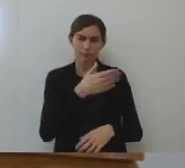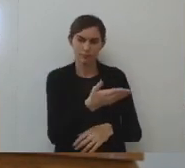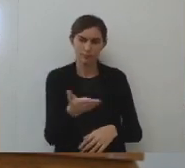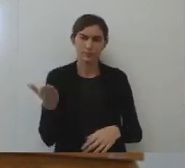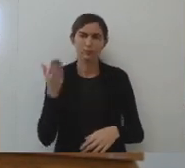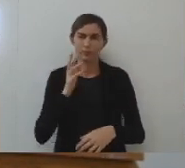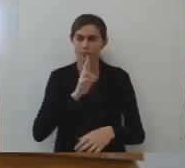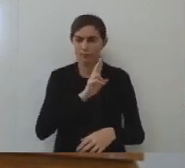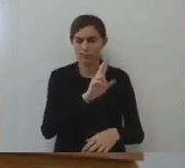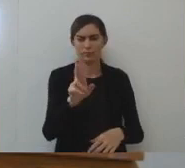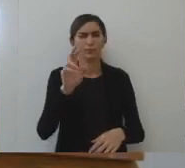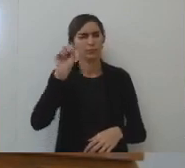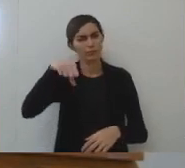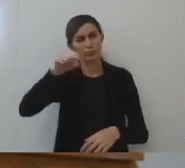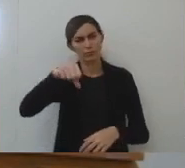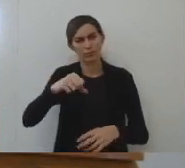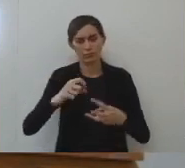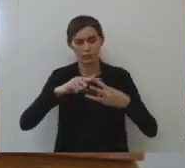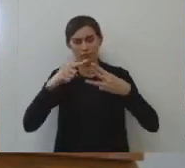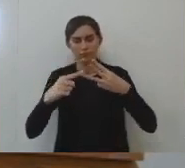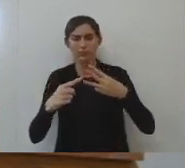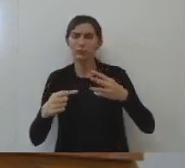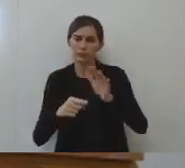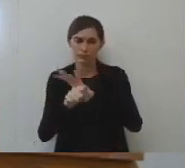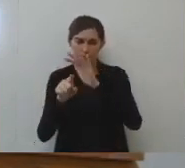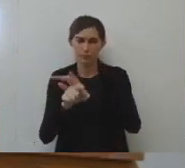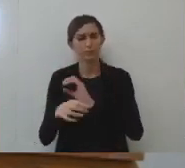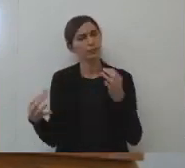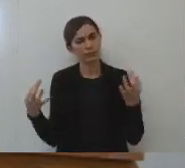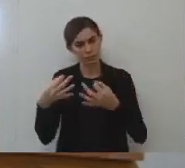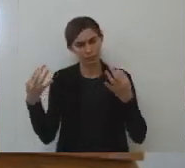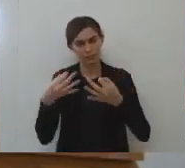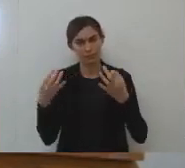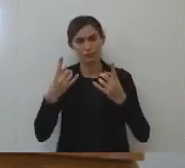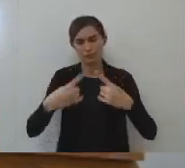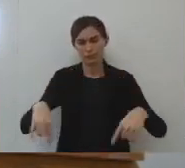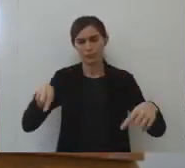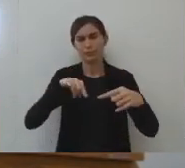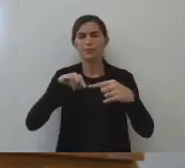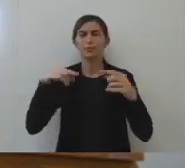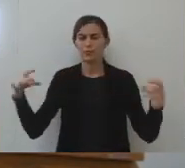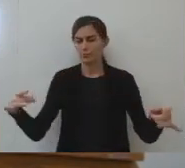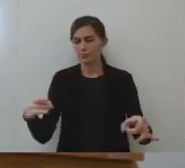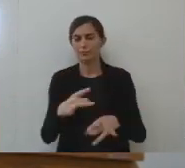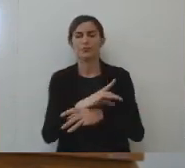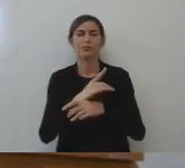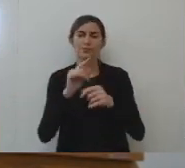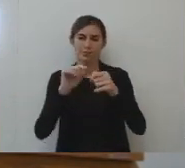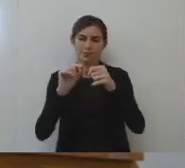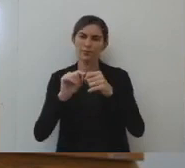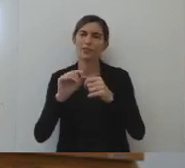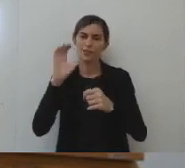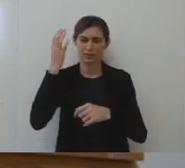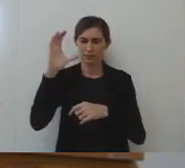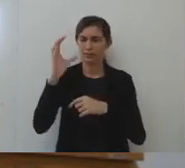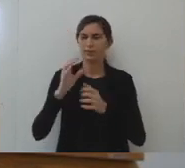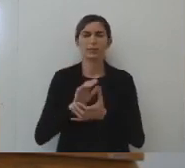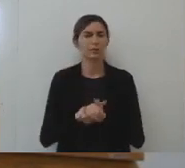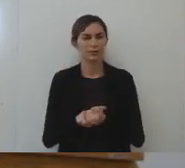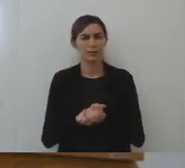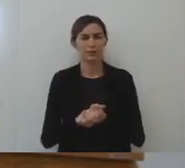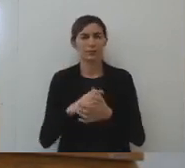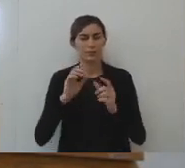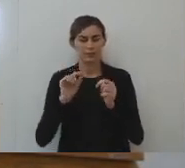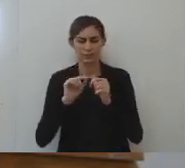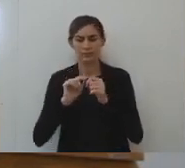se você respondeu sim para essas 3 últimas perguntas, perfeito! Nós estamos prontos para fazer ciência. Para que